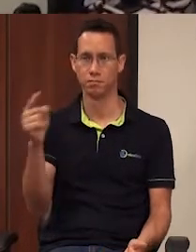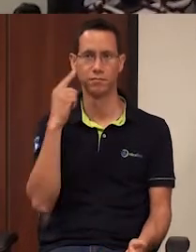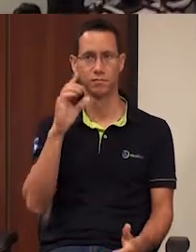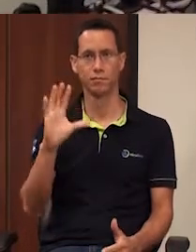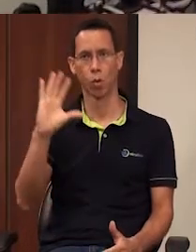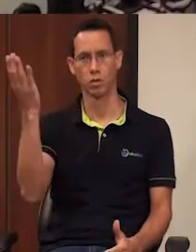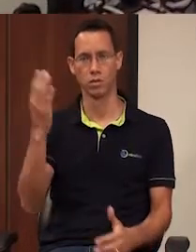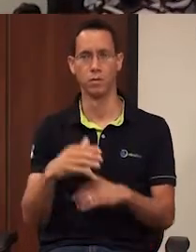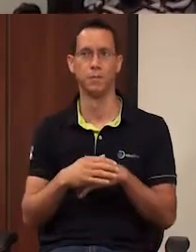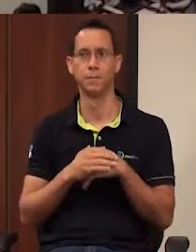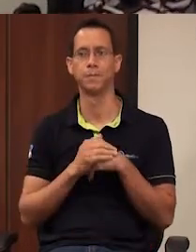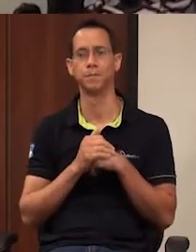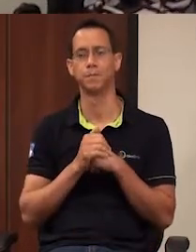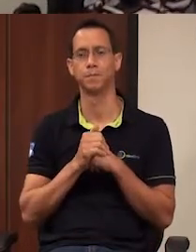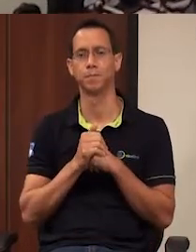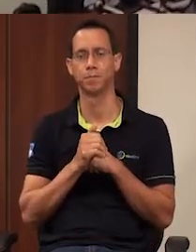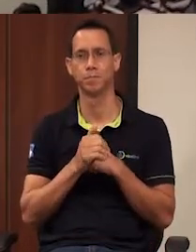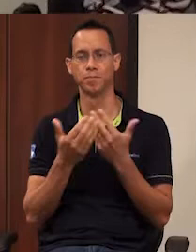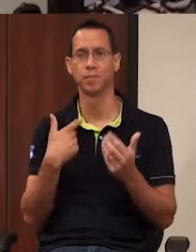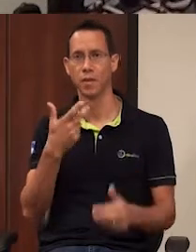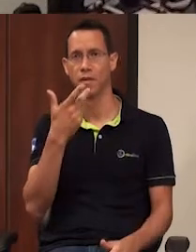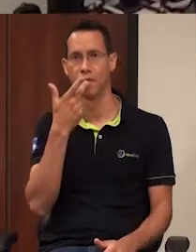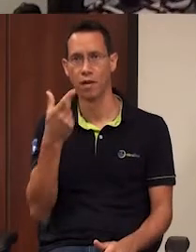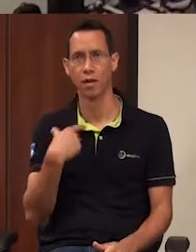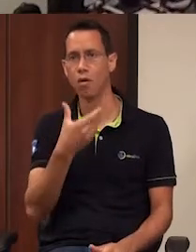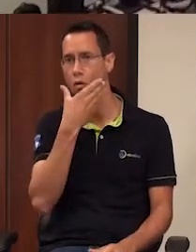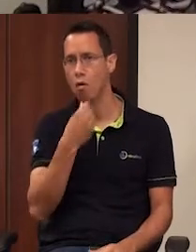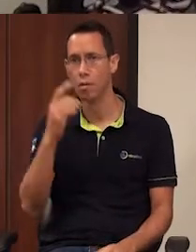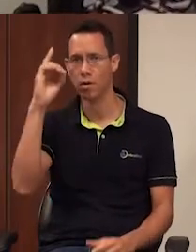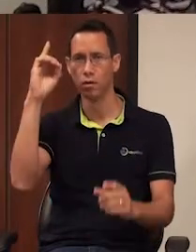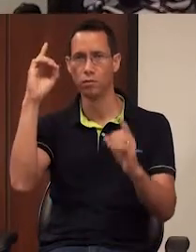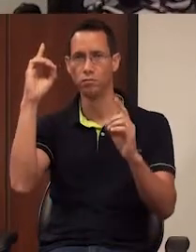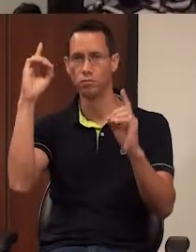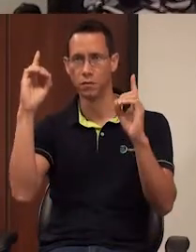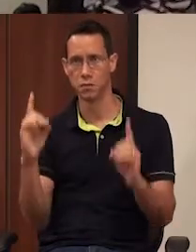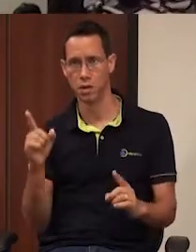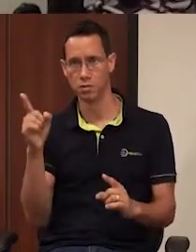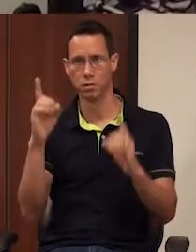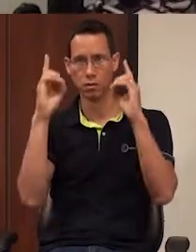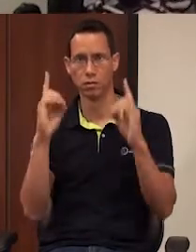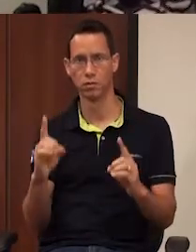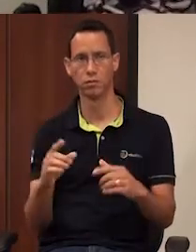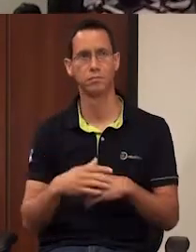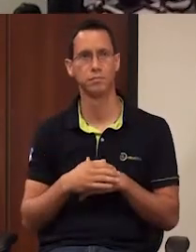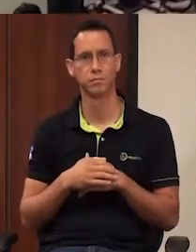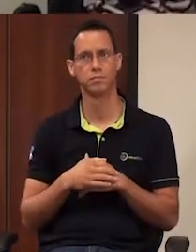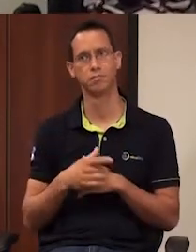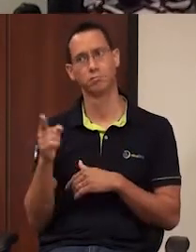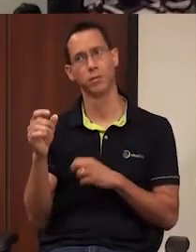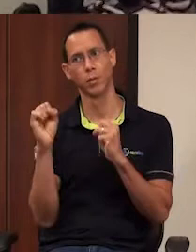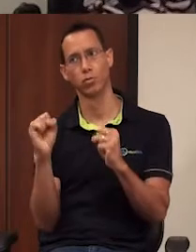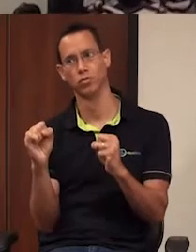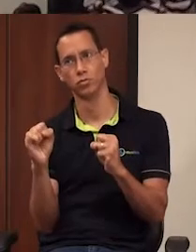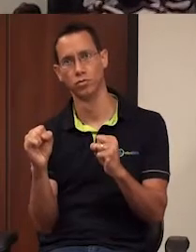situação, né? Mas aí quando fala de um rapaz com deficiência, aí todo mundo fala assim, não, mas ele